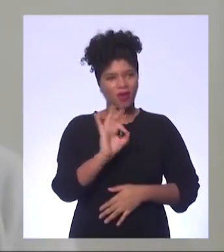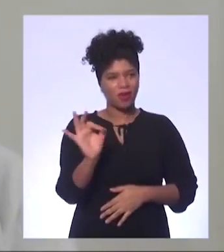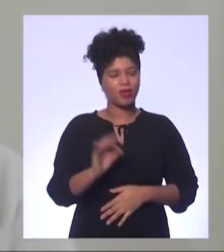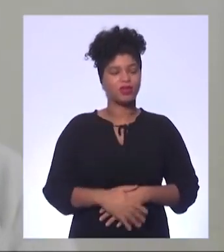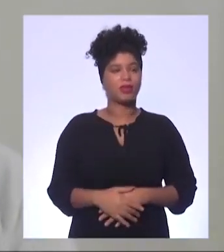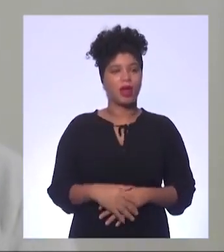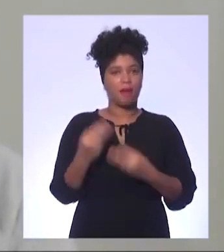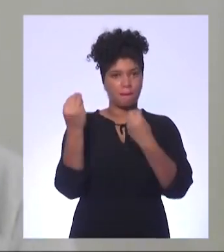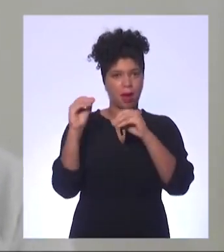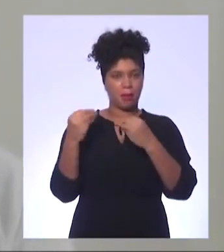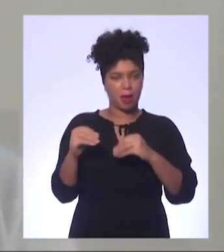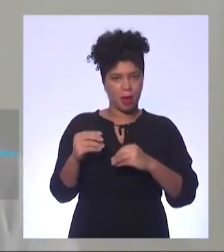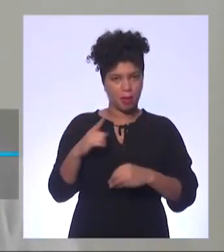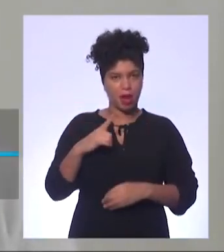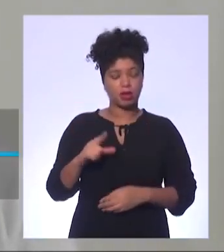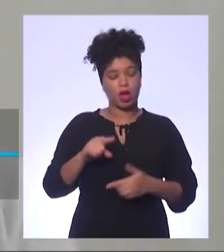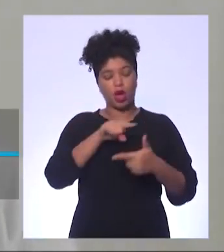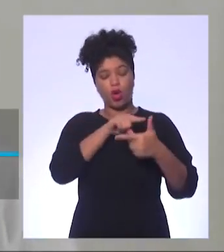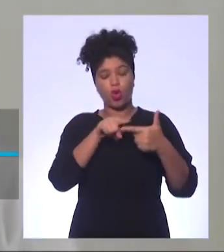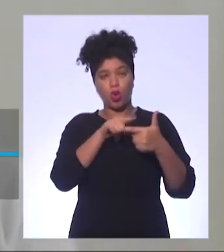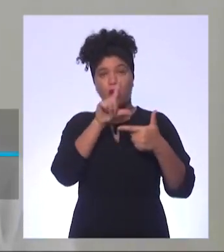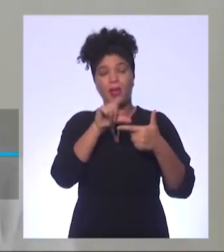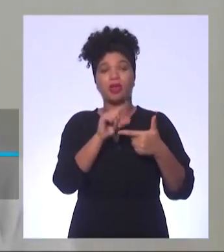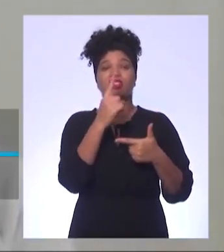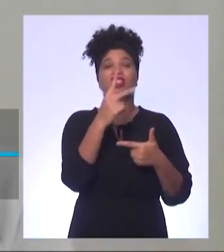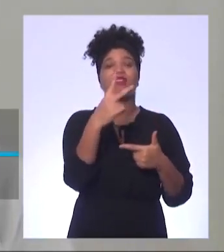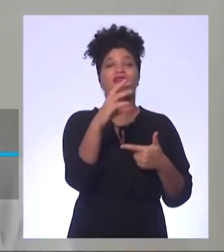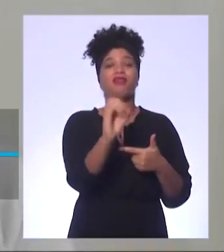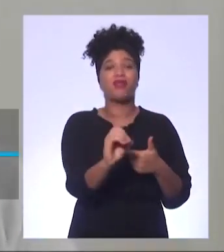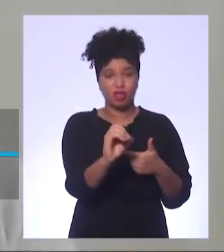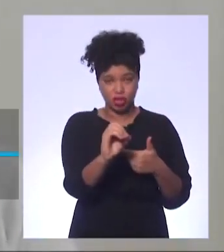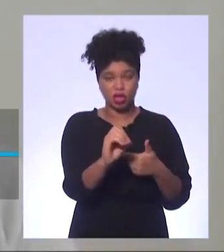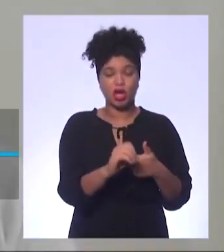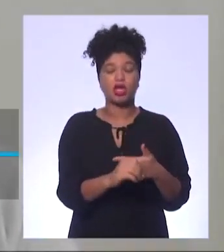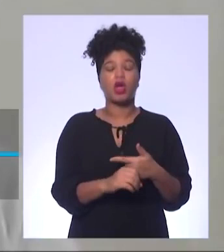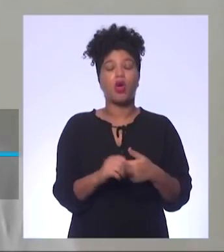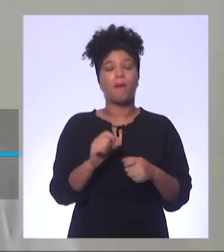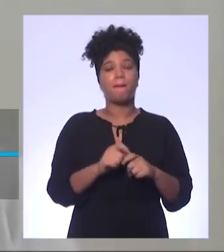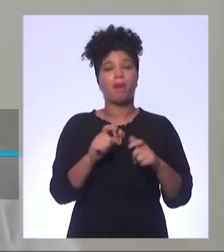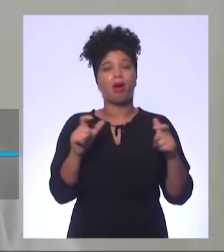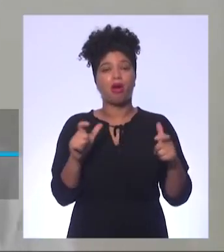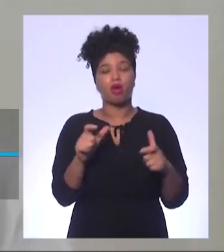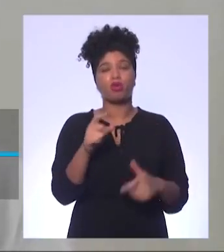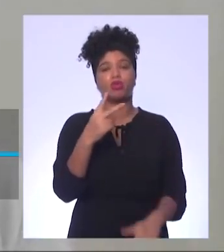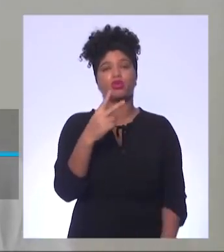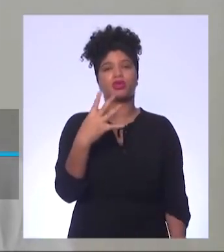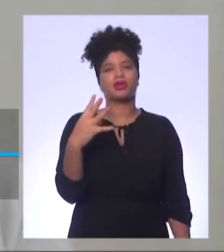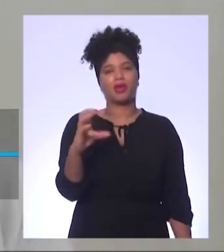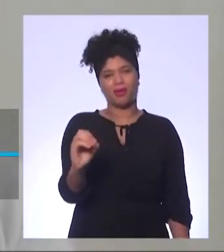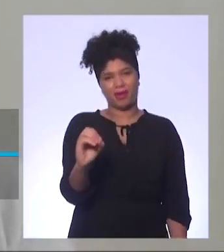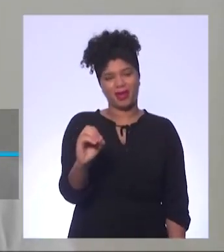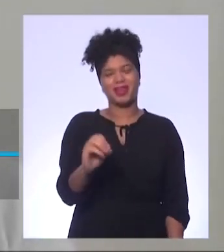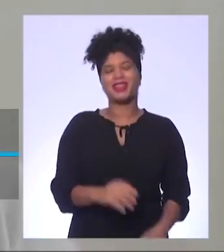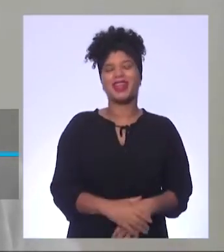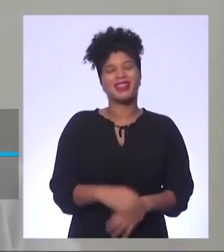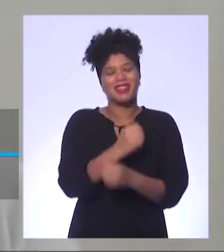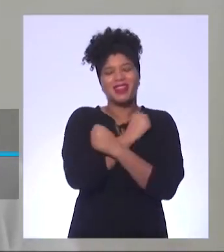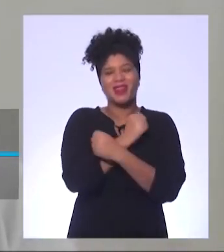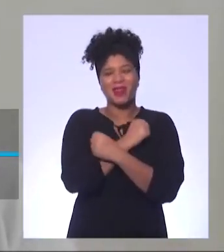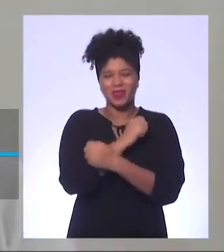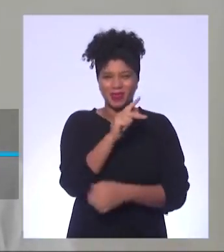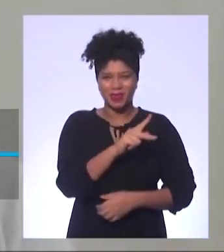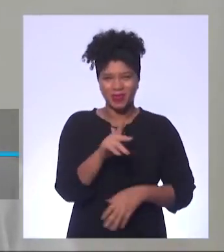Colocaram lá que o menor ângulo é 120 graus e o maior 240. Então, vai um grande abraço para os professores